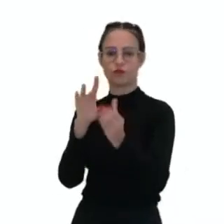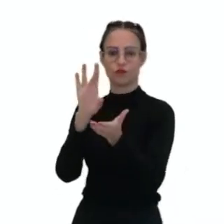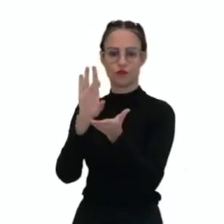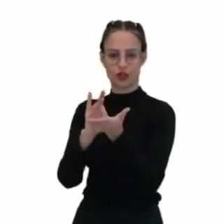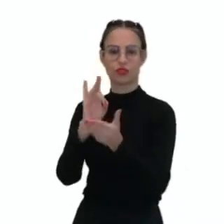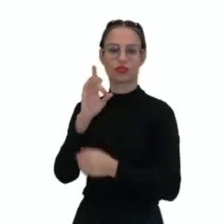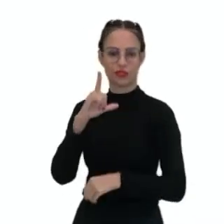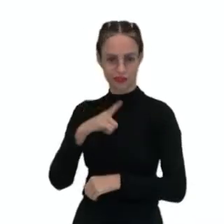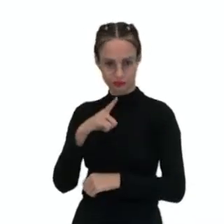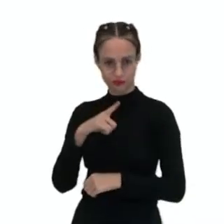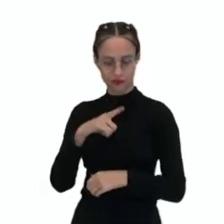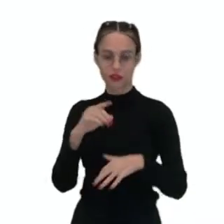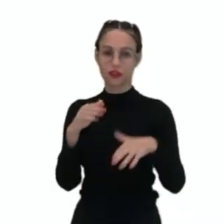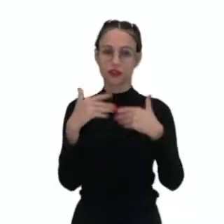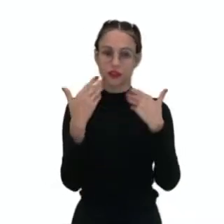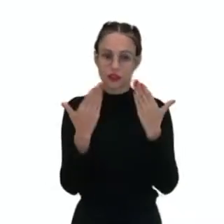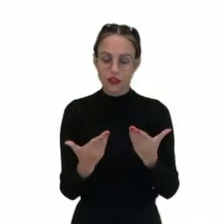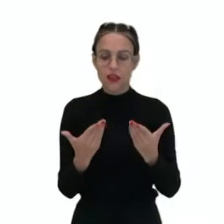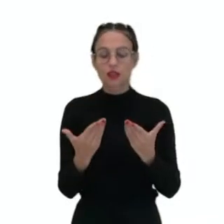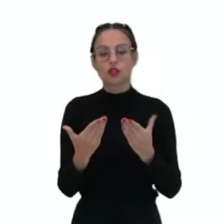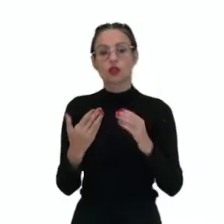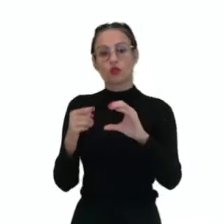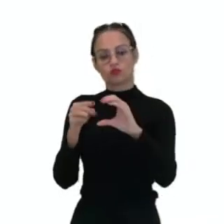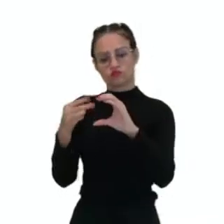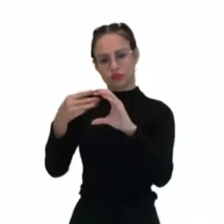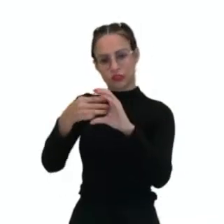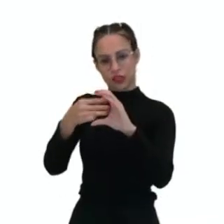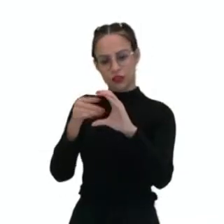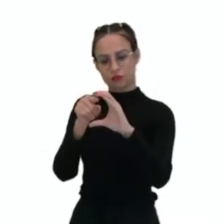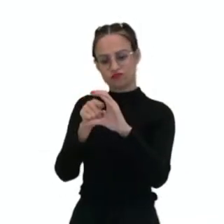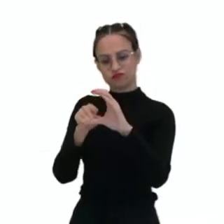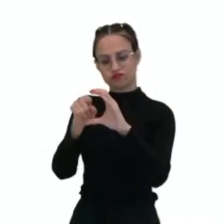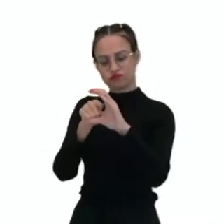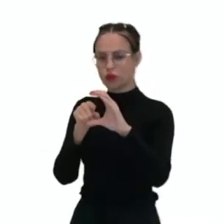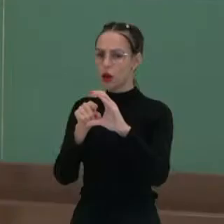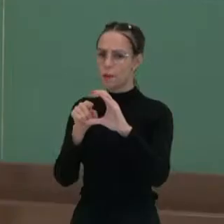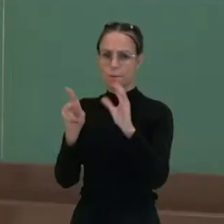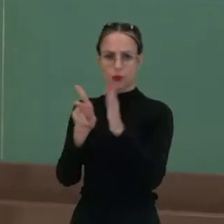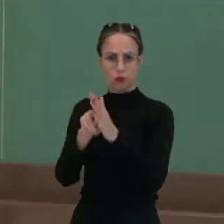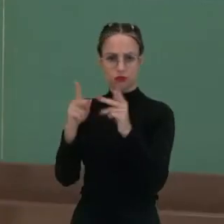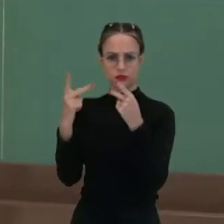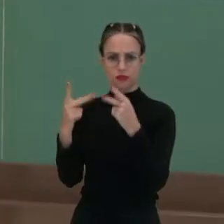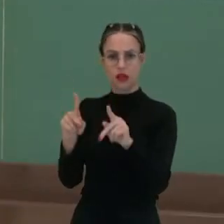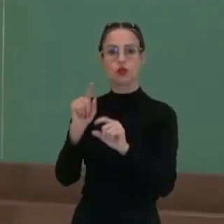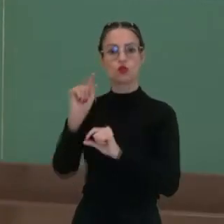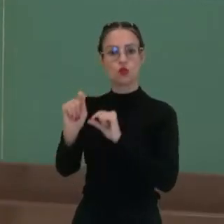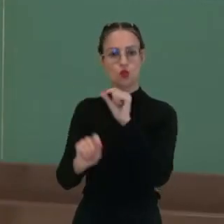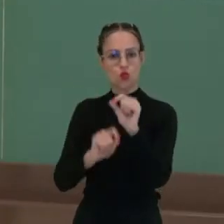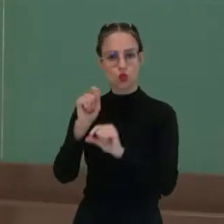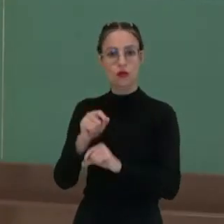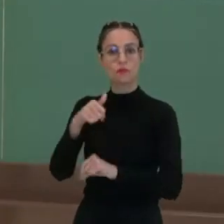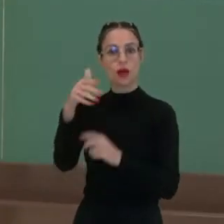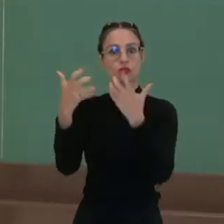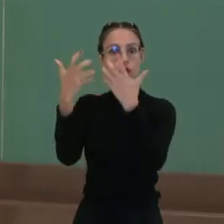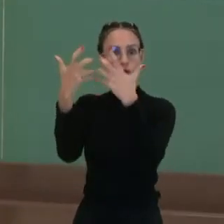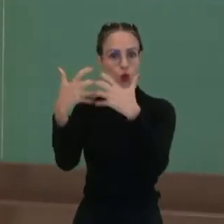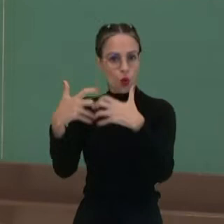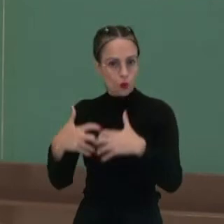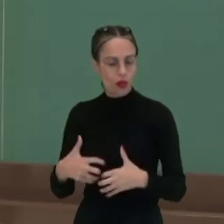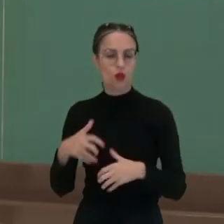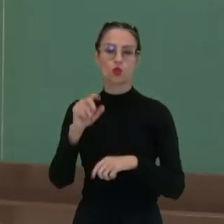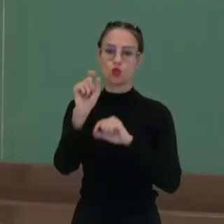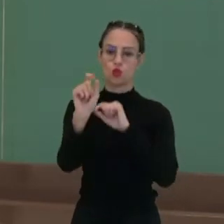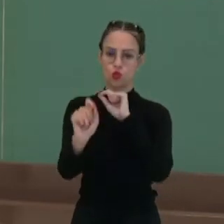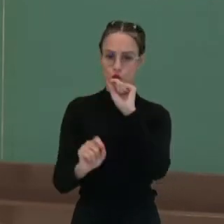ok? Então, esse núcleo celular, exclusivo das eucariontes, que são aquelas mais complexas, que